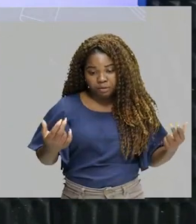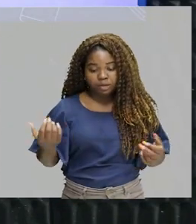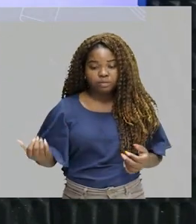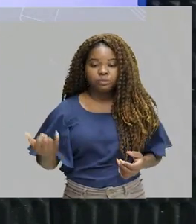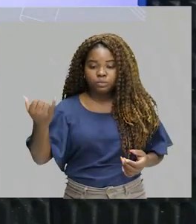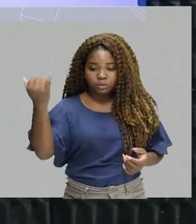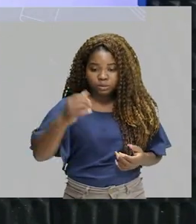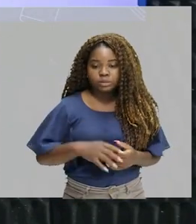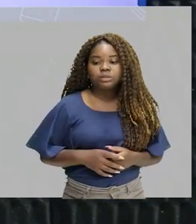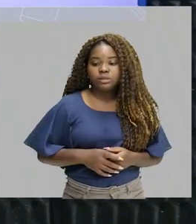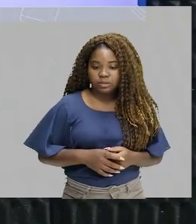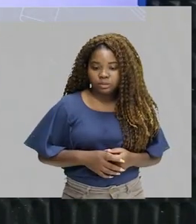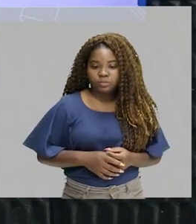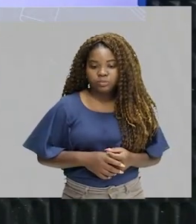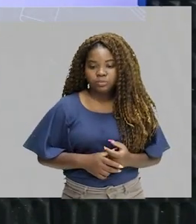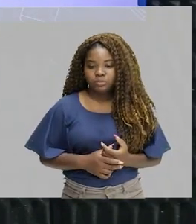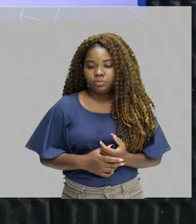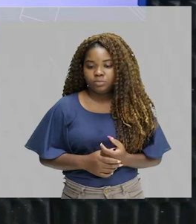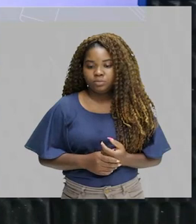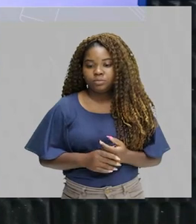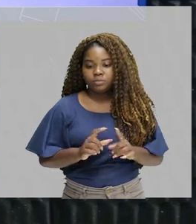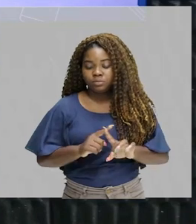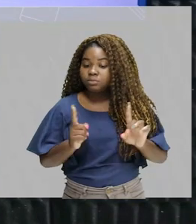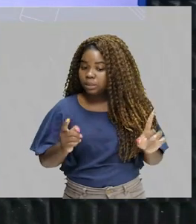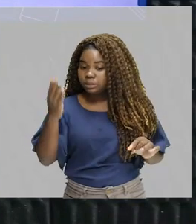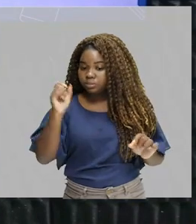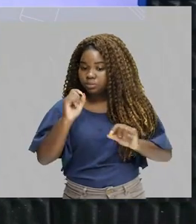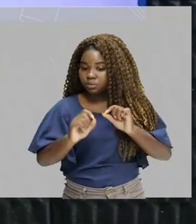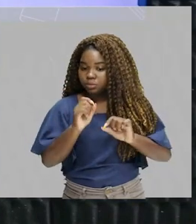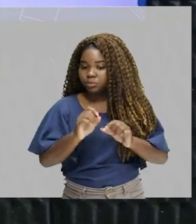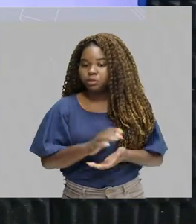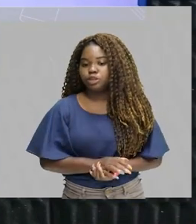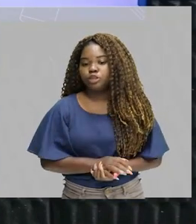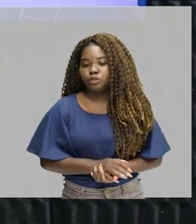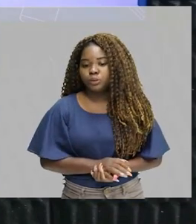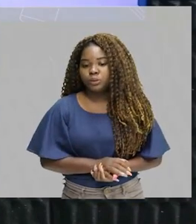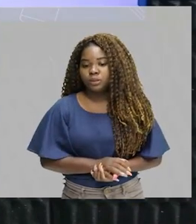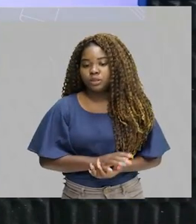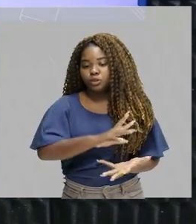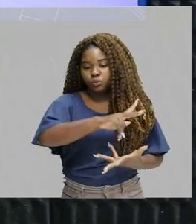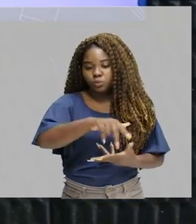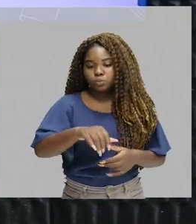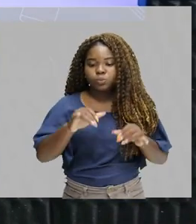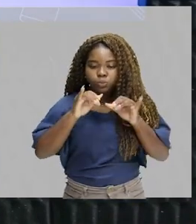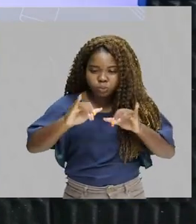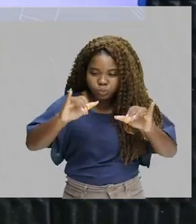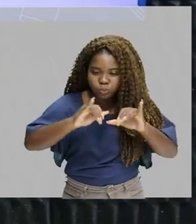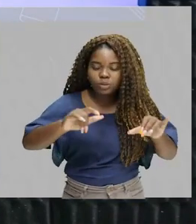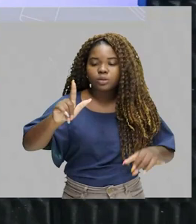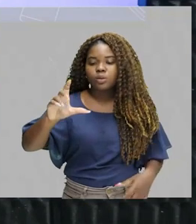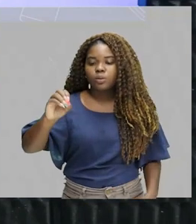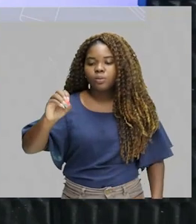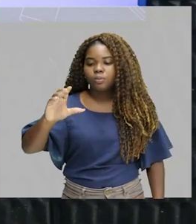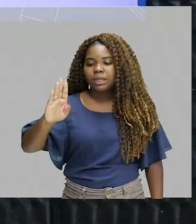etc isso aí ninguém pode tirar da gente a gente sabe que a nossa posição no mundo globalizado é de país